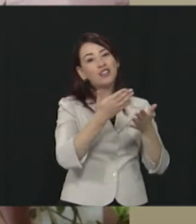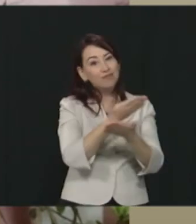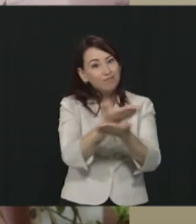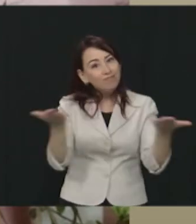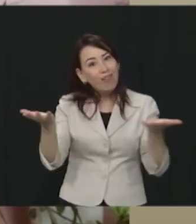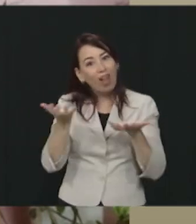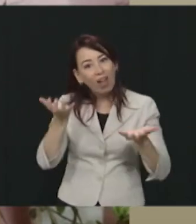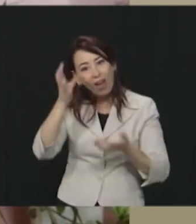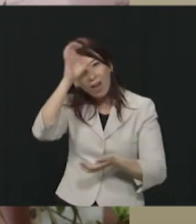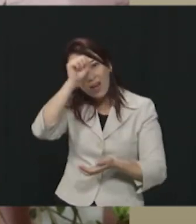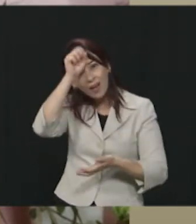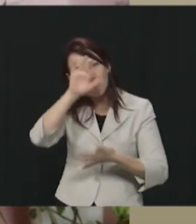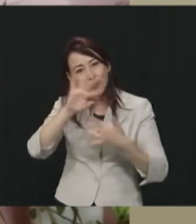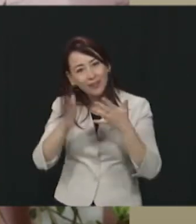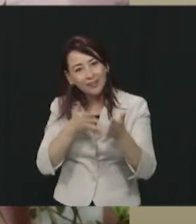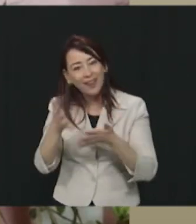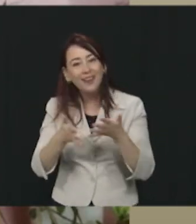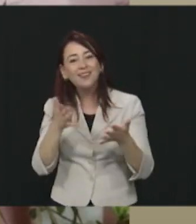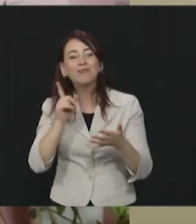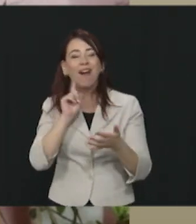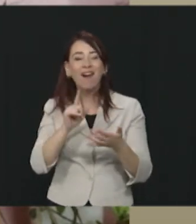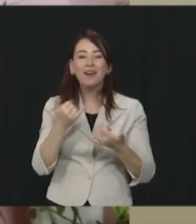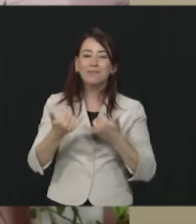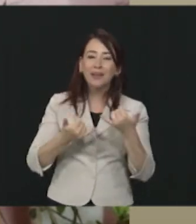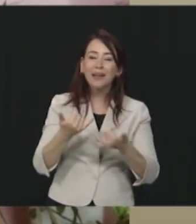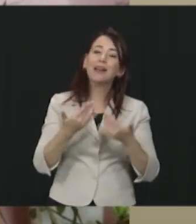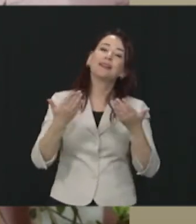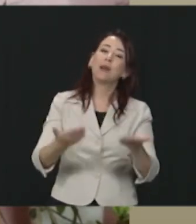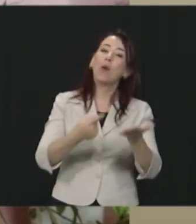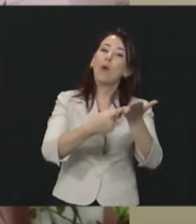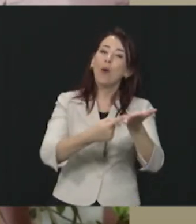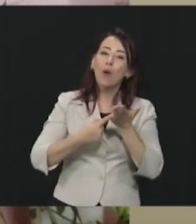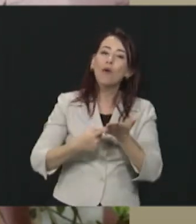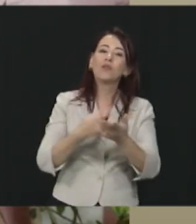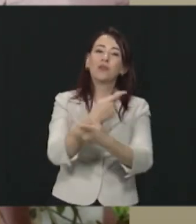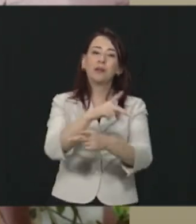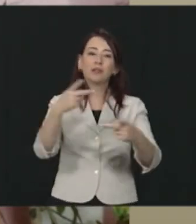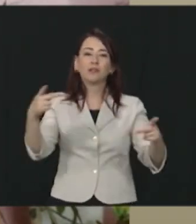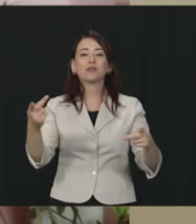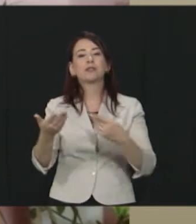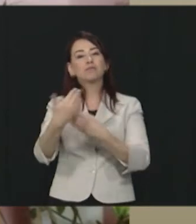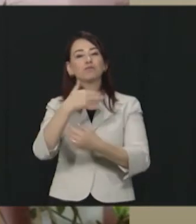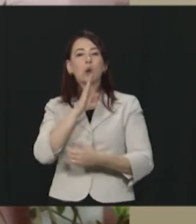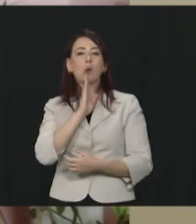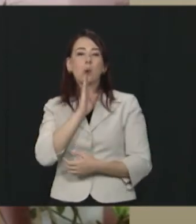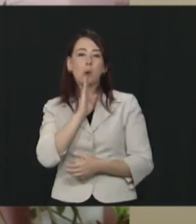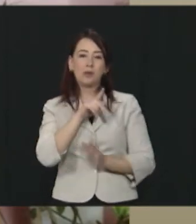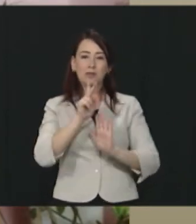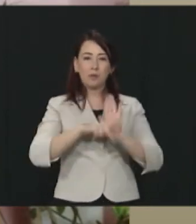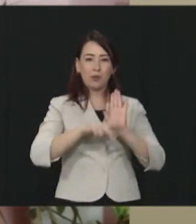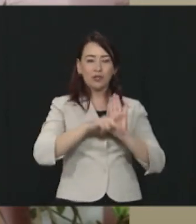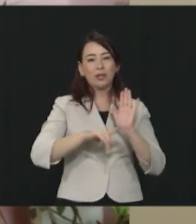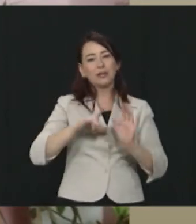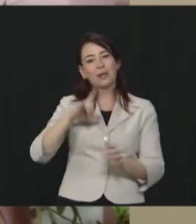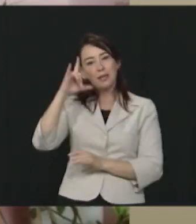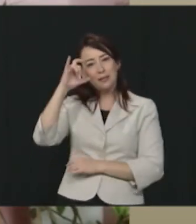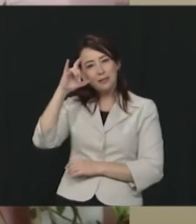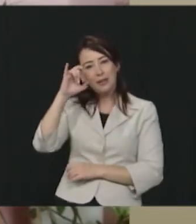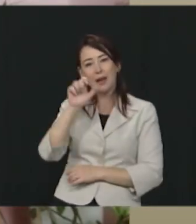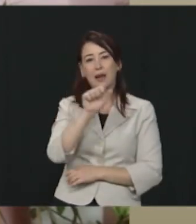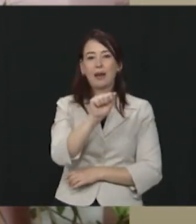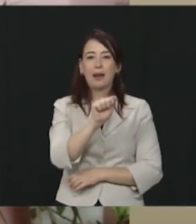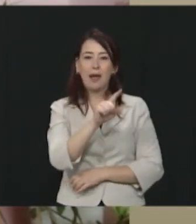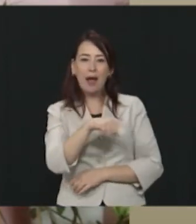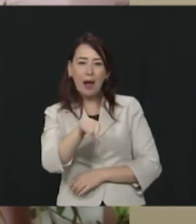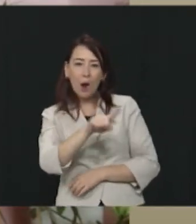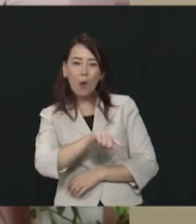aprender Libras brincando. A gente deixa o convite para as pessoas conhecerem o nosso projeto. A gente tem o nosso Instagram, que é